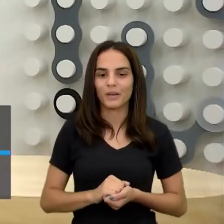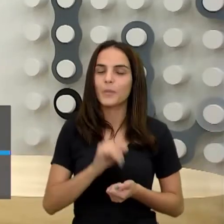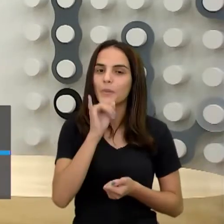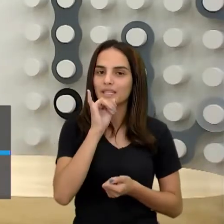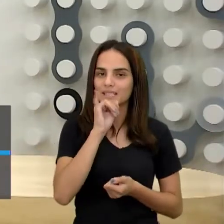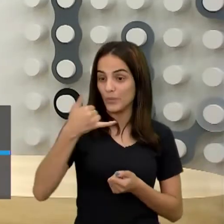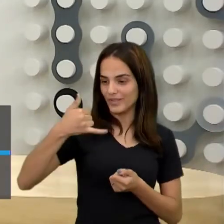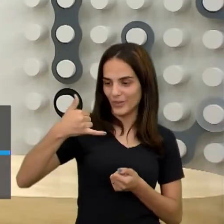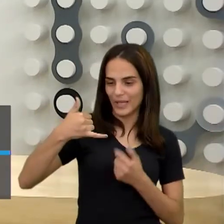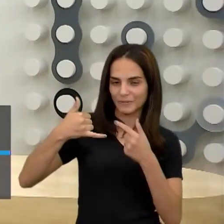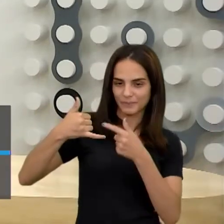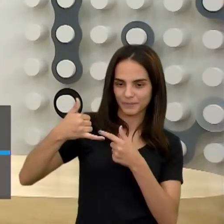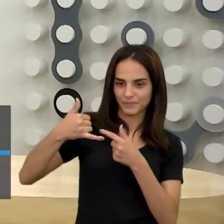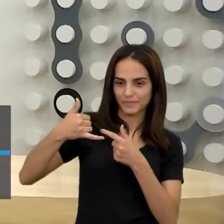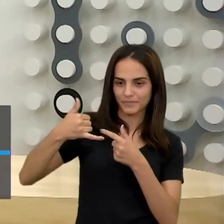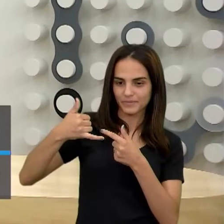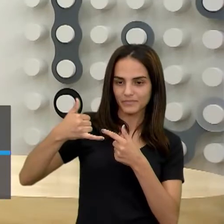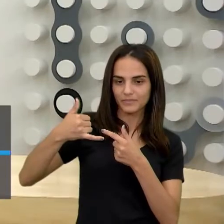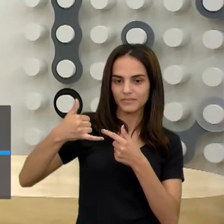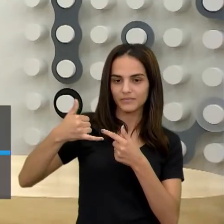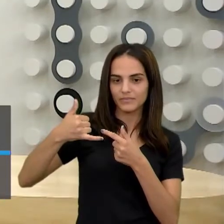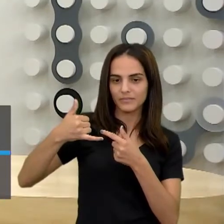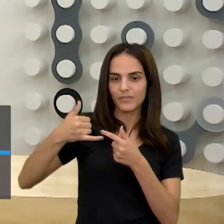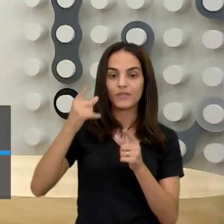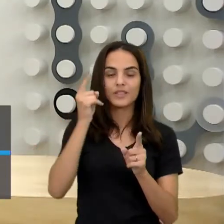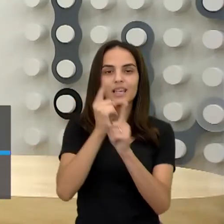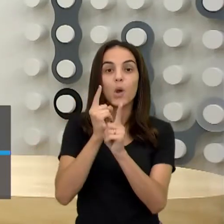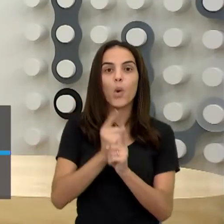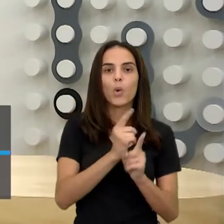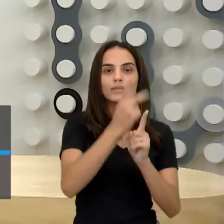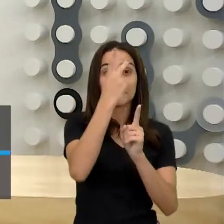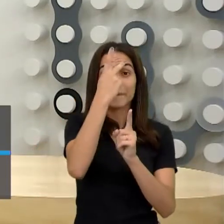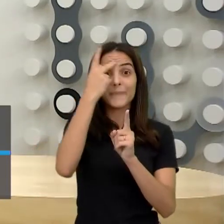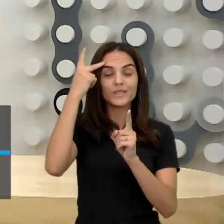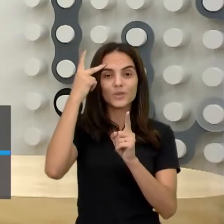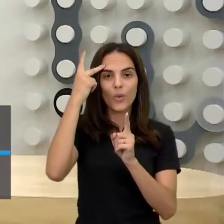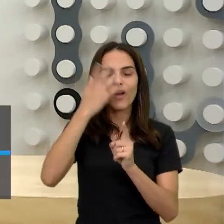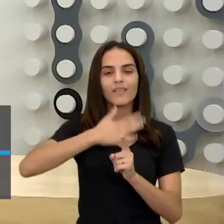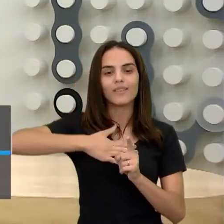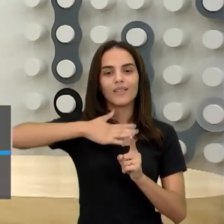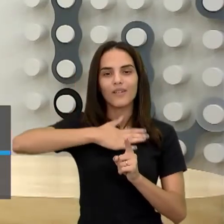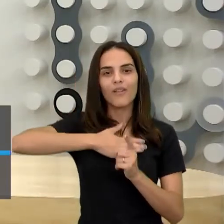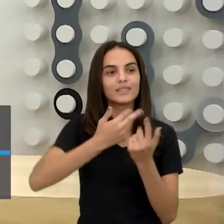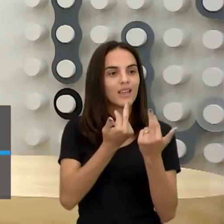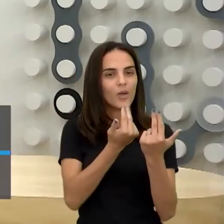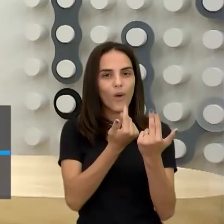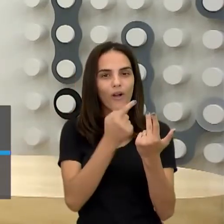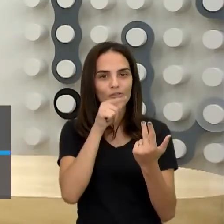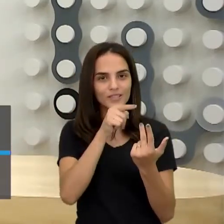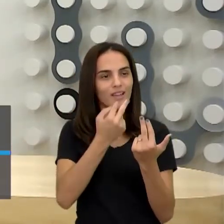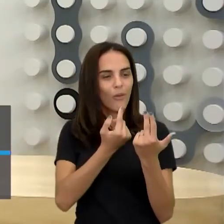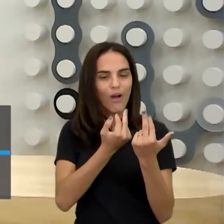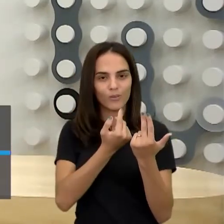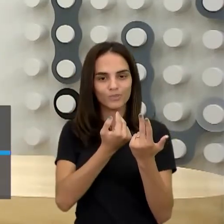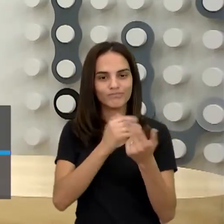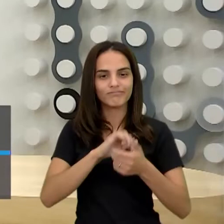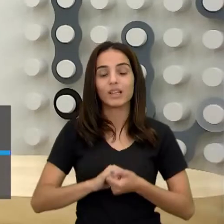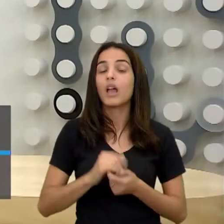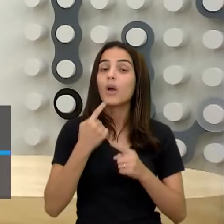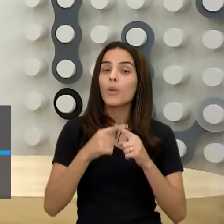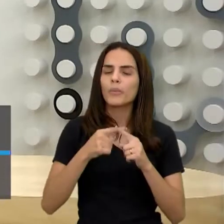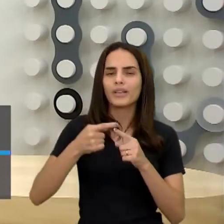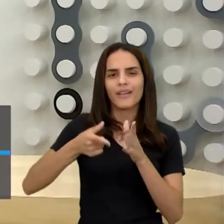como esse, você encontra pessoas que gostam da mesma coisa que você. Porque